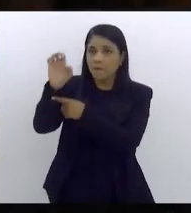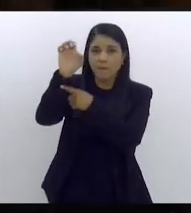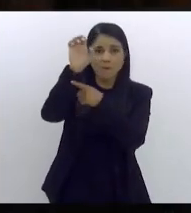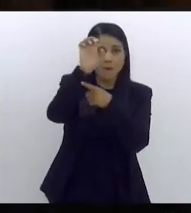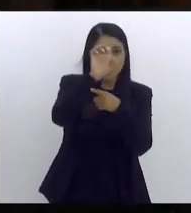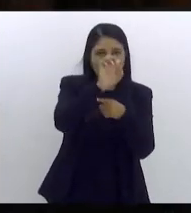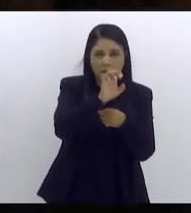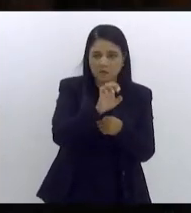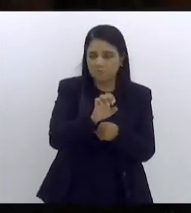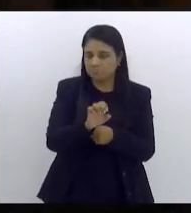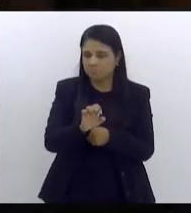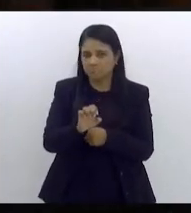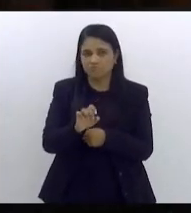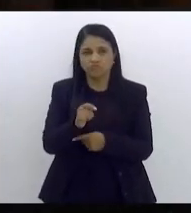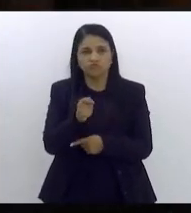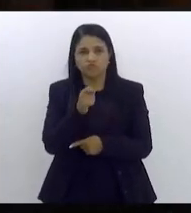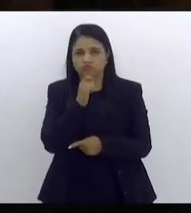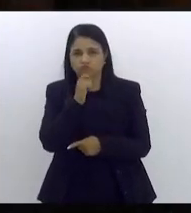nenhuma religião.